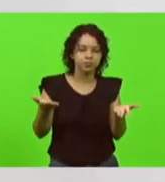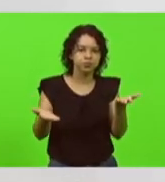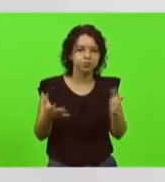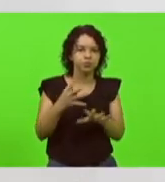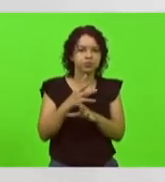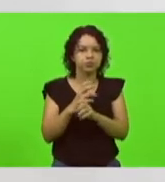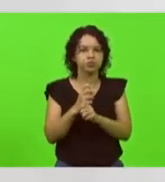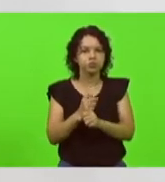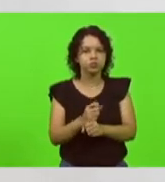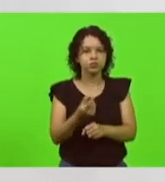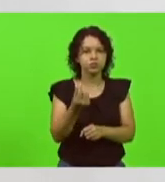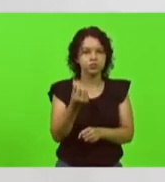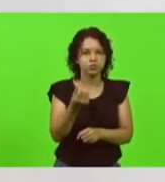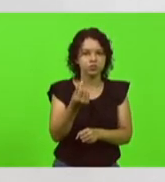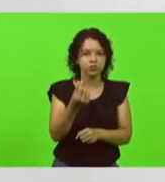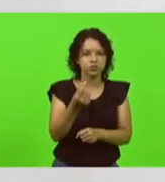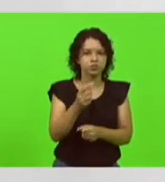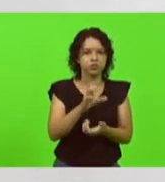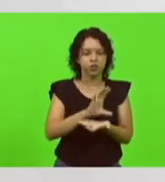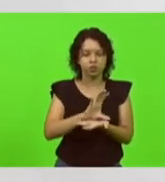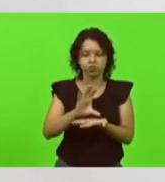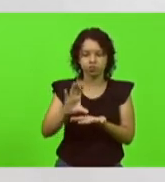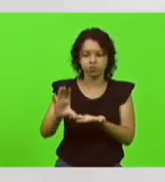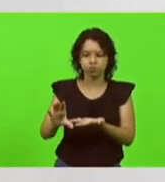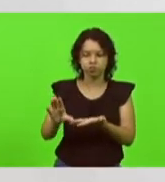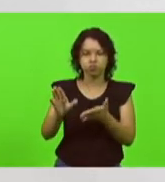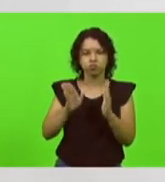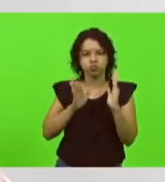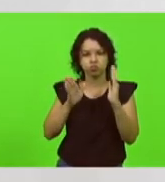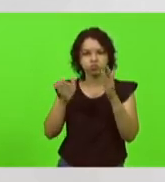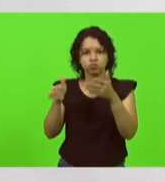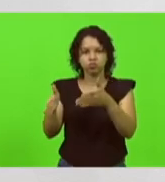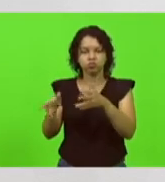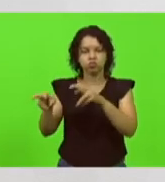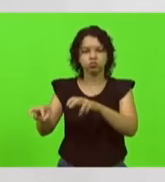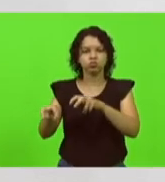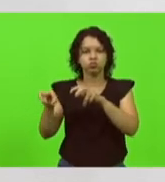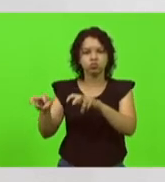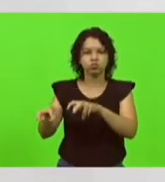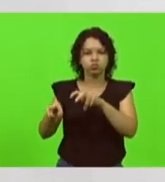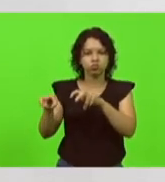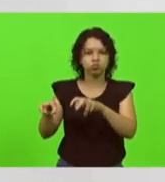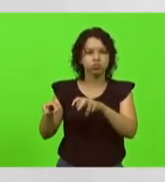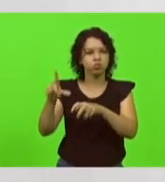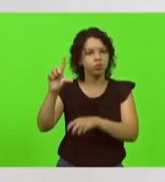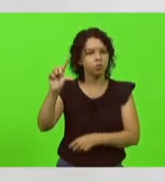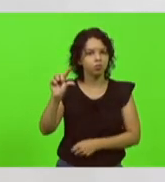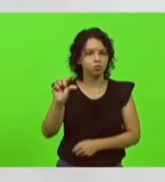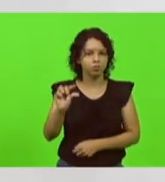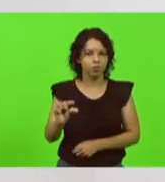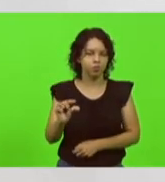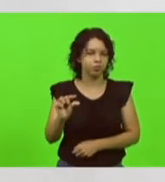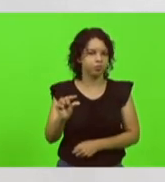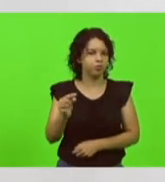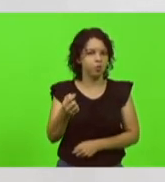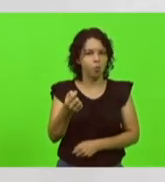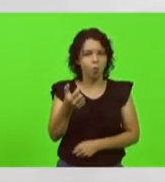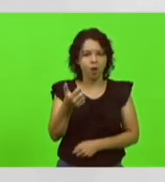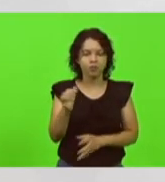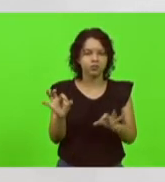programas, políticas, ações voltadas para o homem do campo, são escassas, quase não existem.